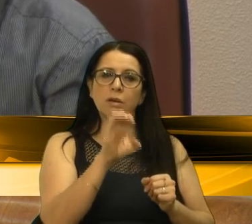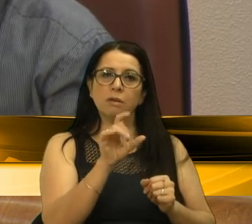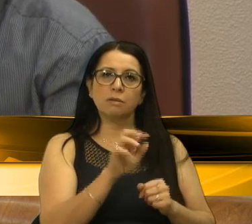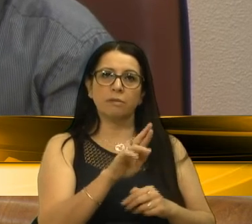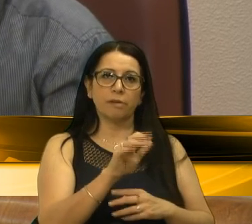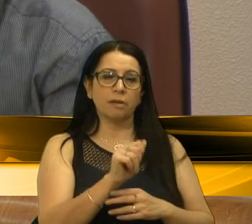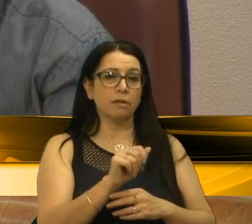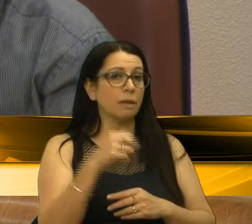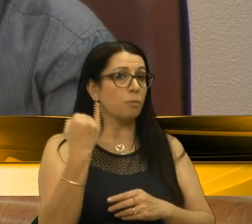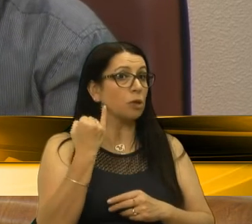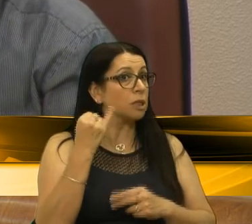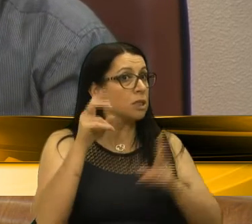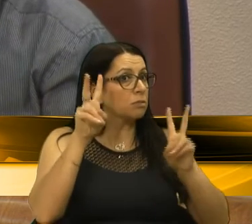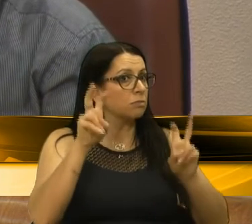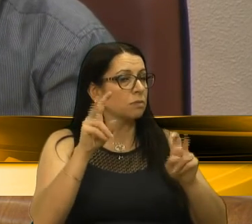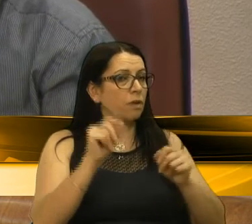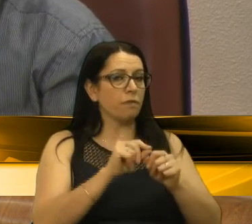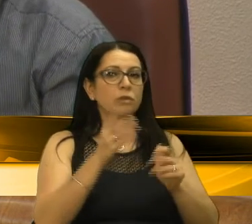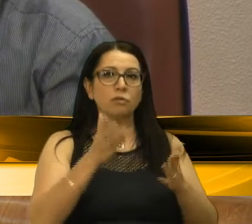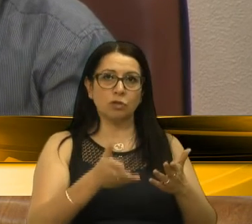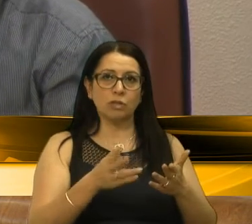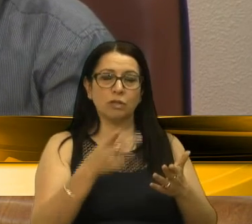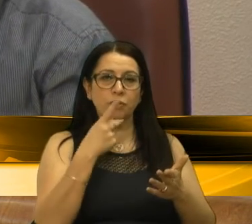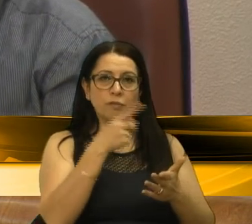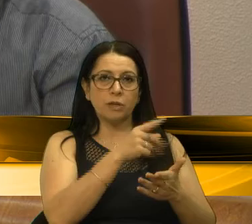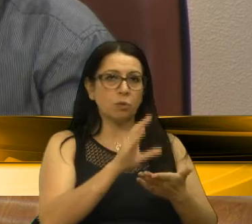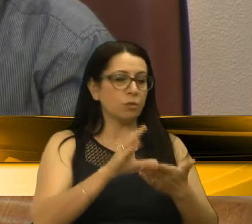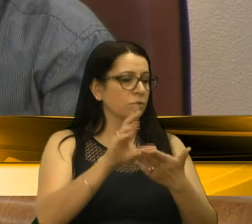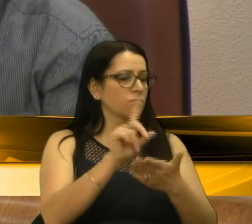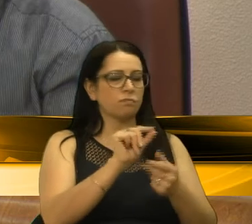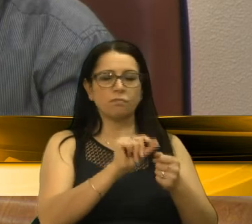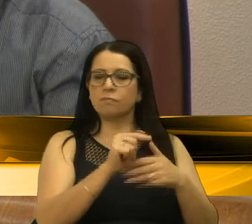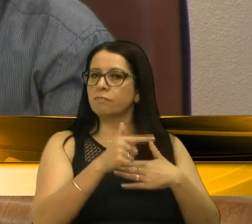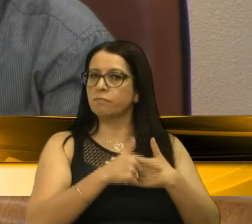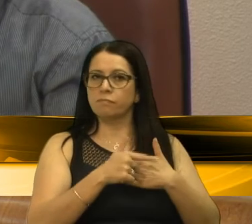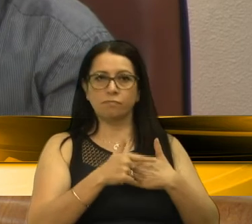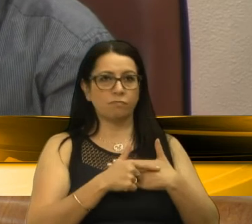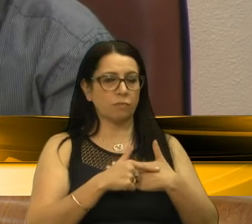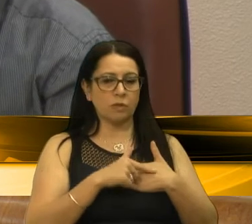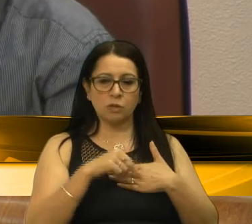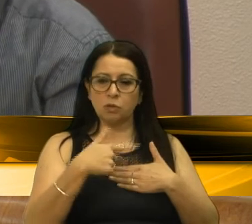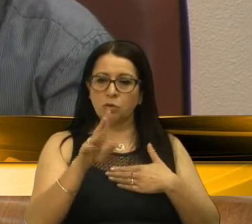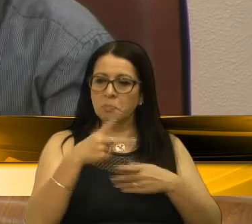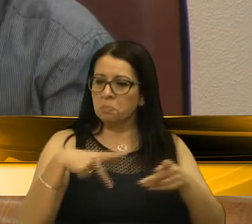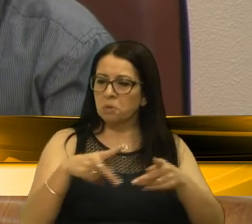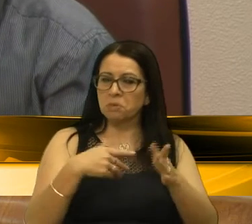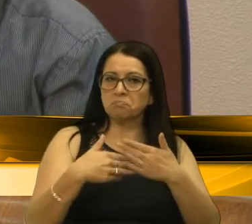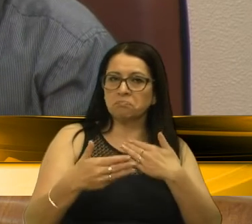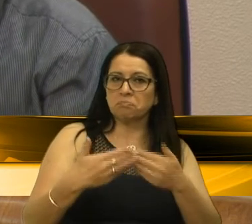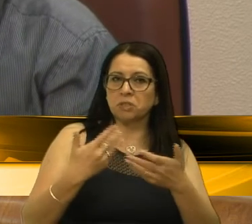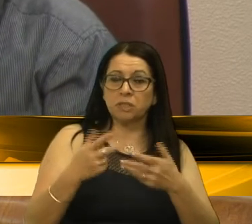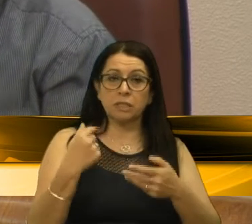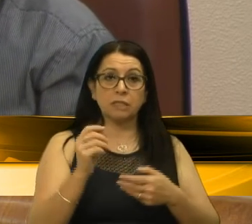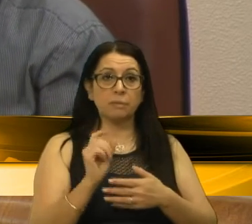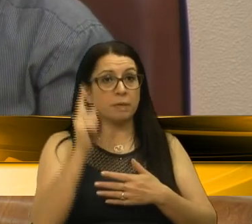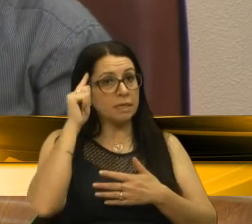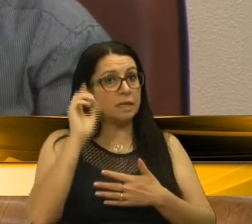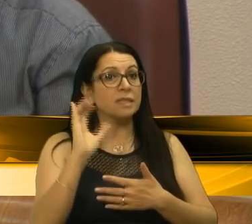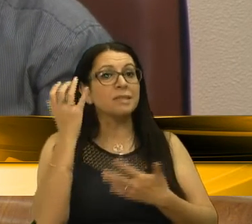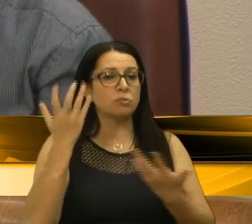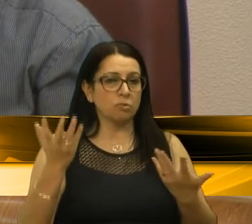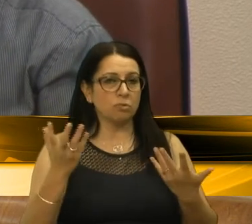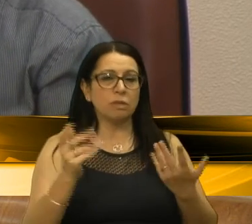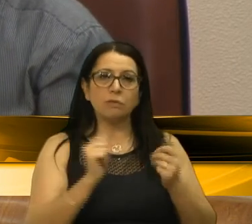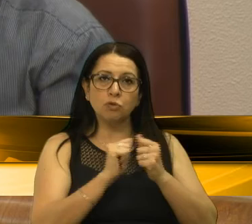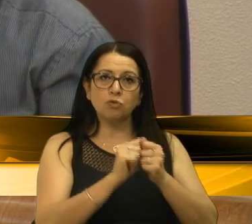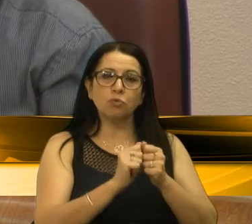matéria. Feito isso, que aí eu digo que o Conselho não cumpre seu papel e deixa toda a população de Caxias do Sul à mercê de suas decisões. Também está juntado